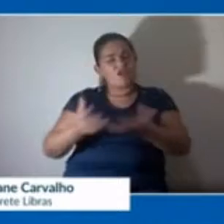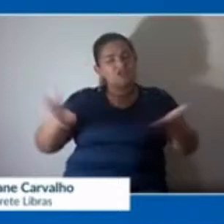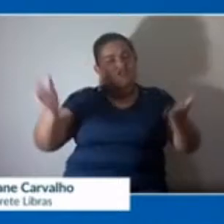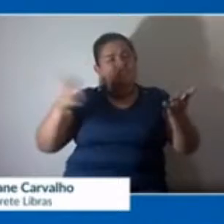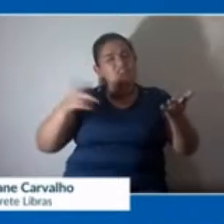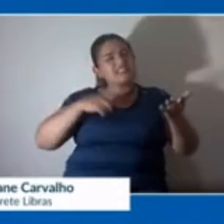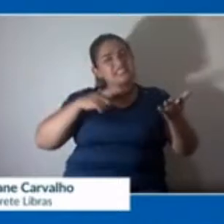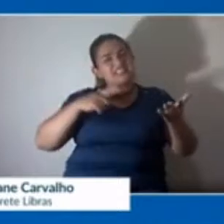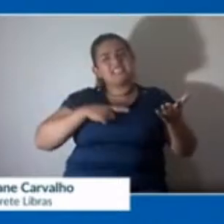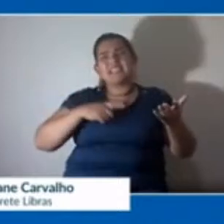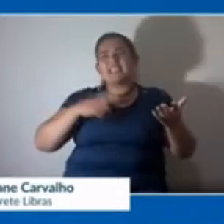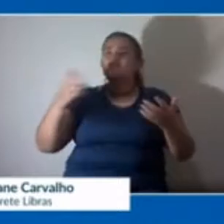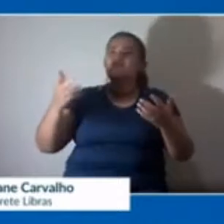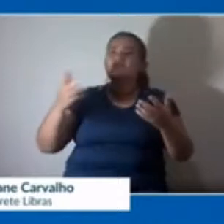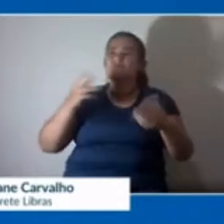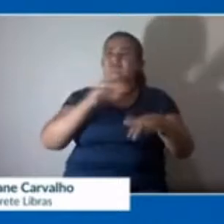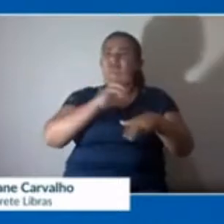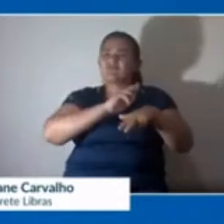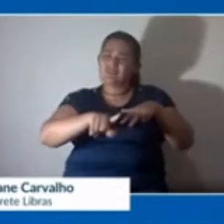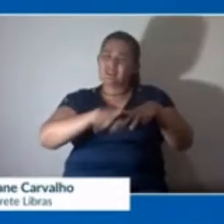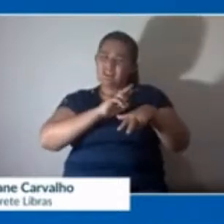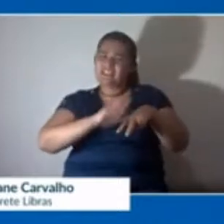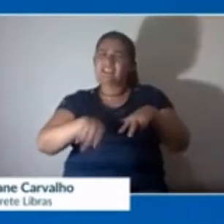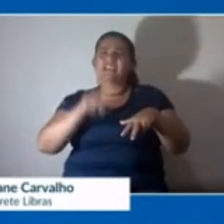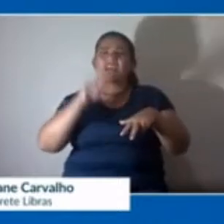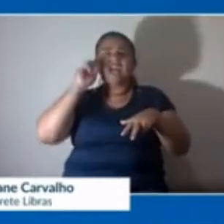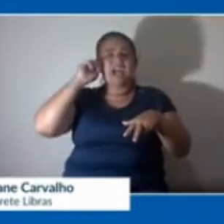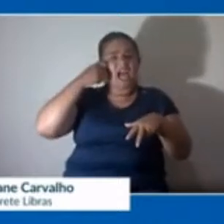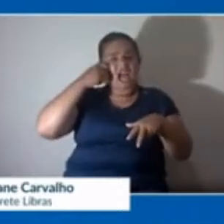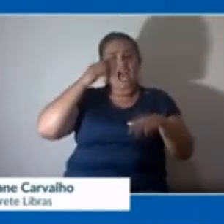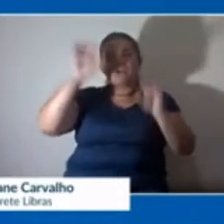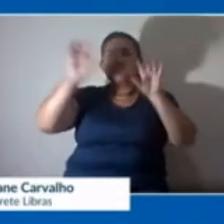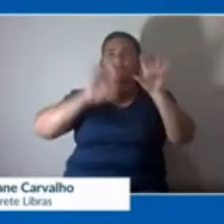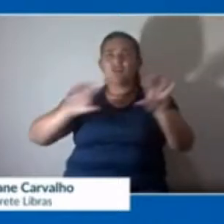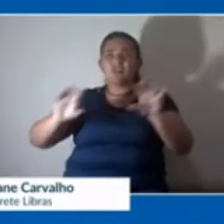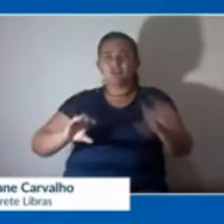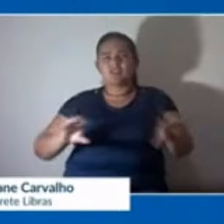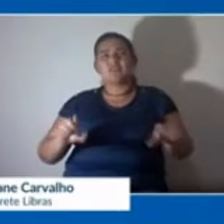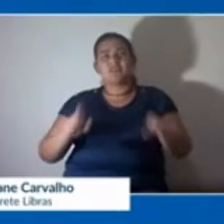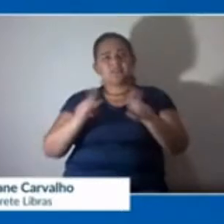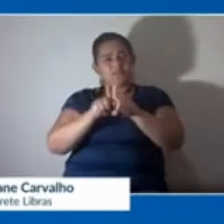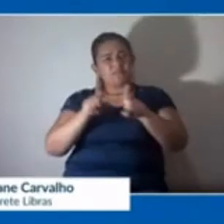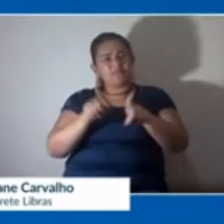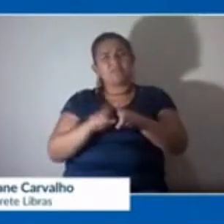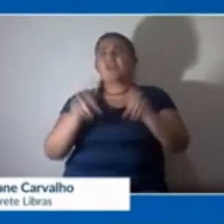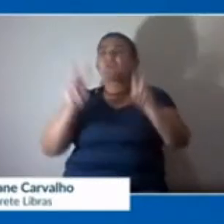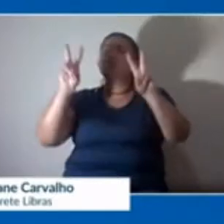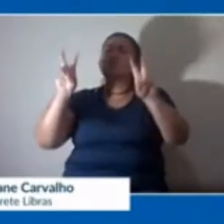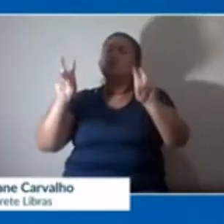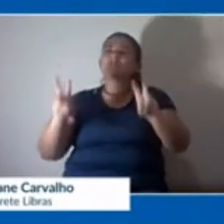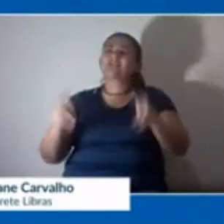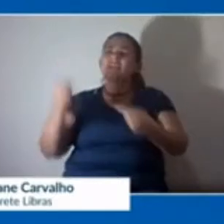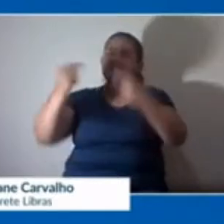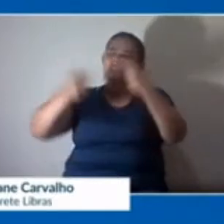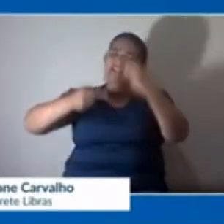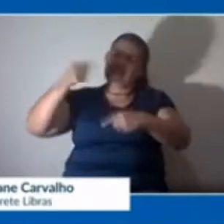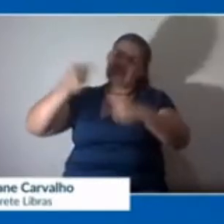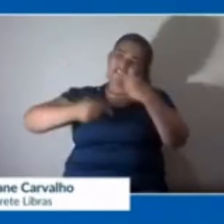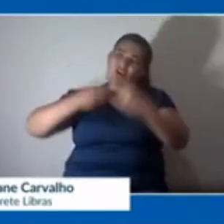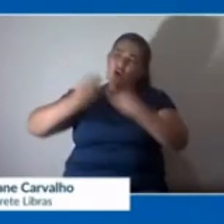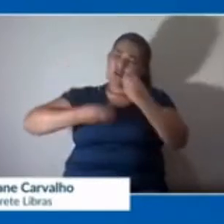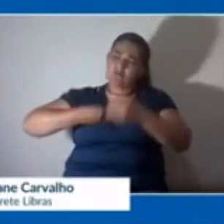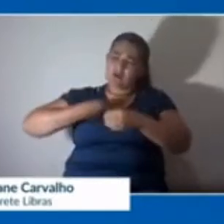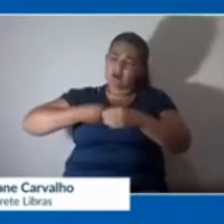de sexualidade, de raça, das regiões, mas essa questão também dos temas que são debatidos e da realidade que é